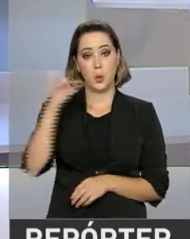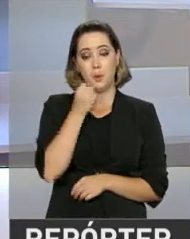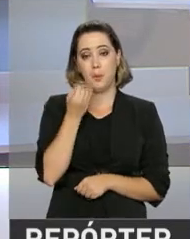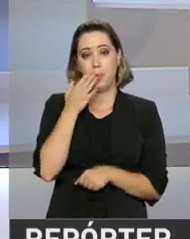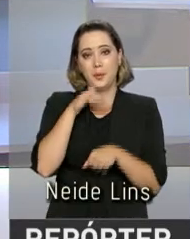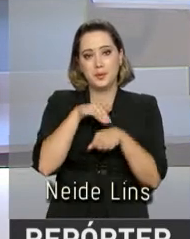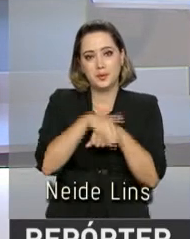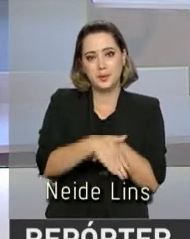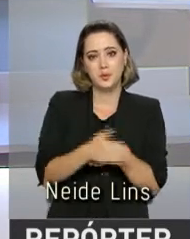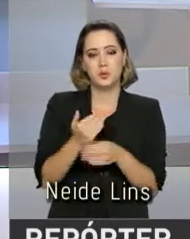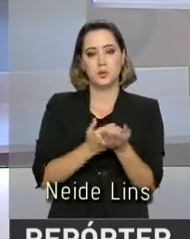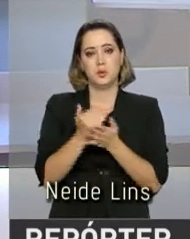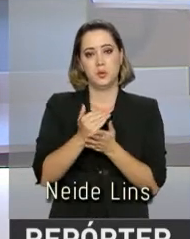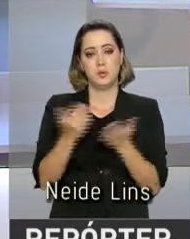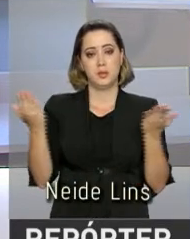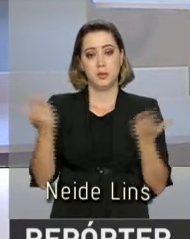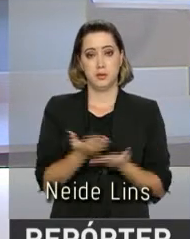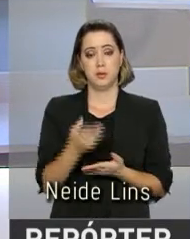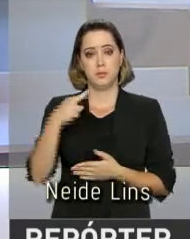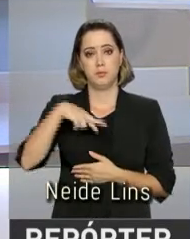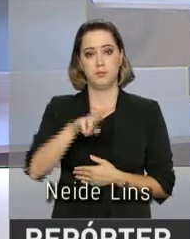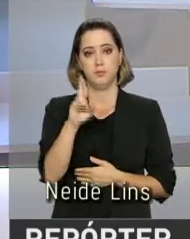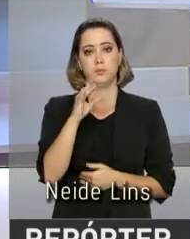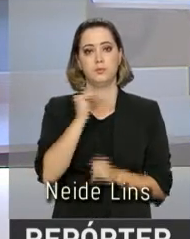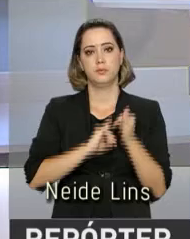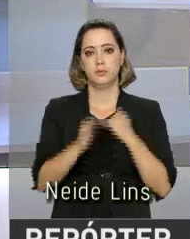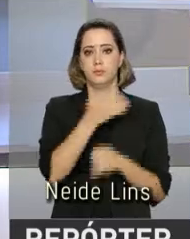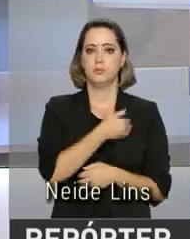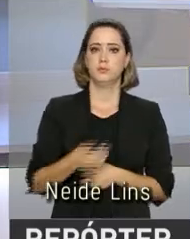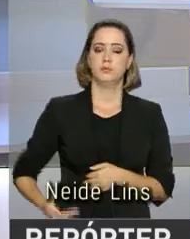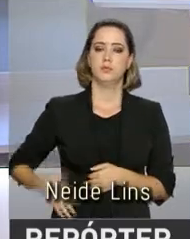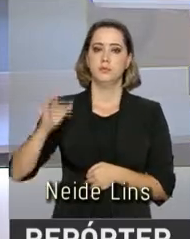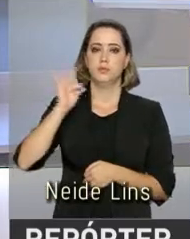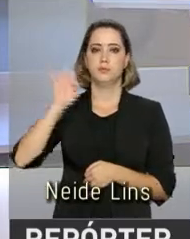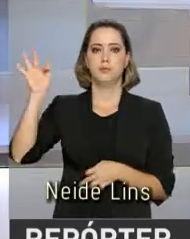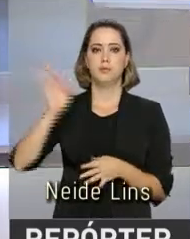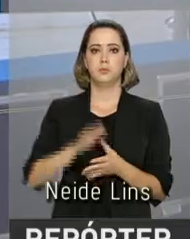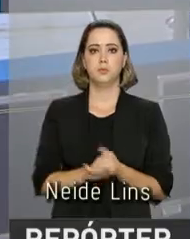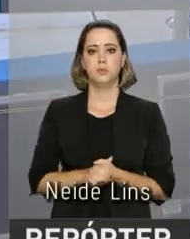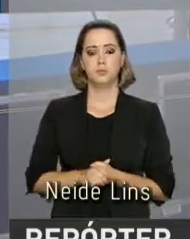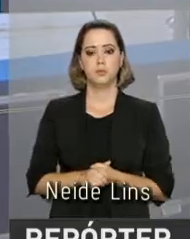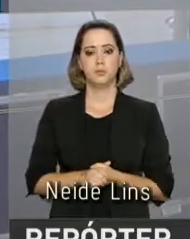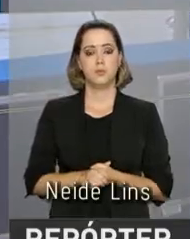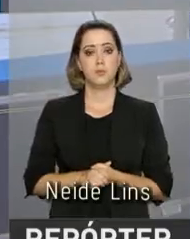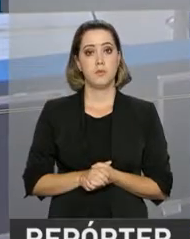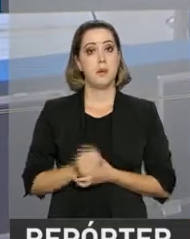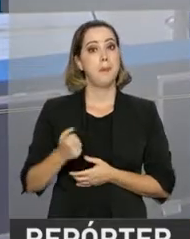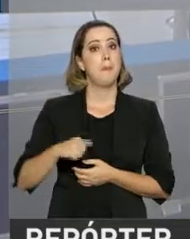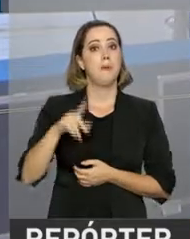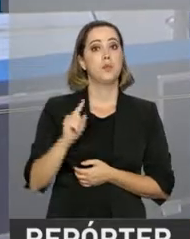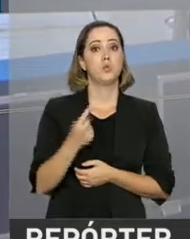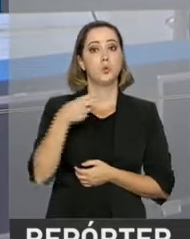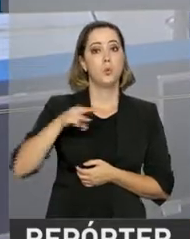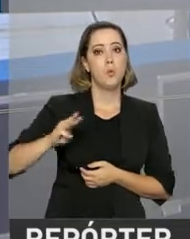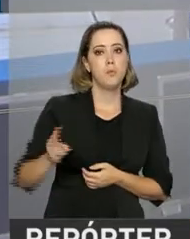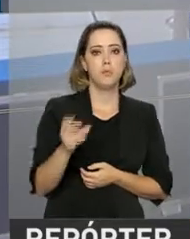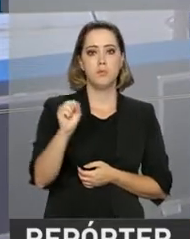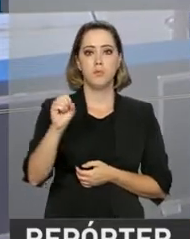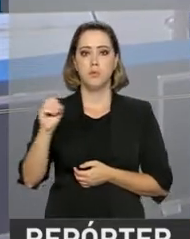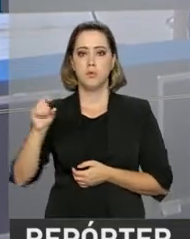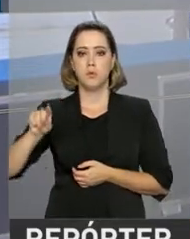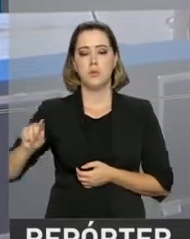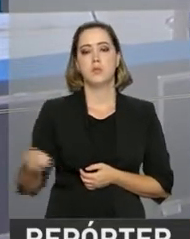Olá, boa noite. Começa agora o Repórter NBR com as notícias do governo federal. Mais de